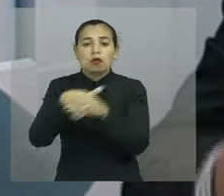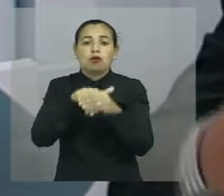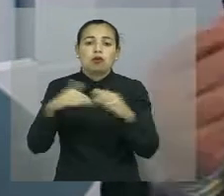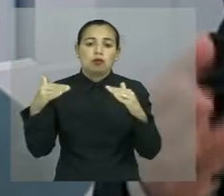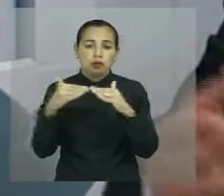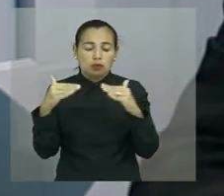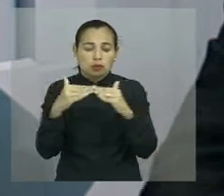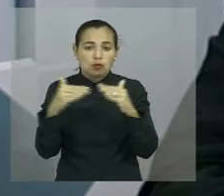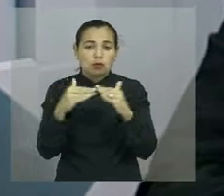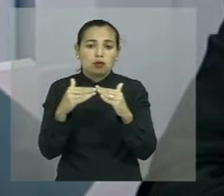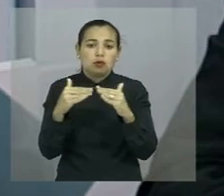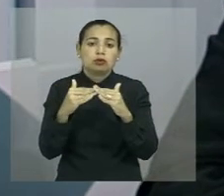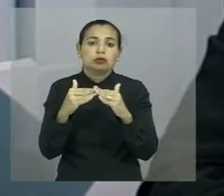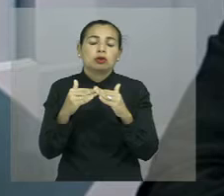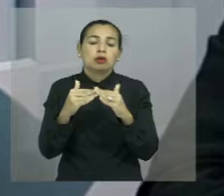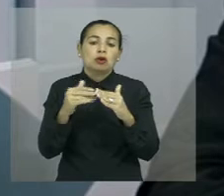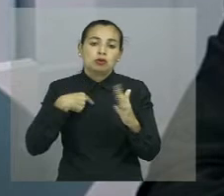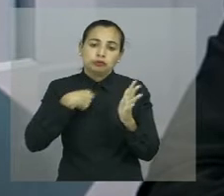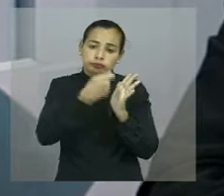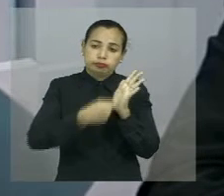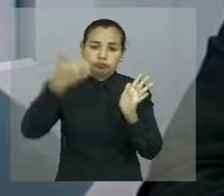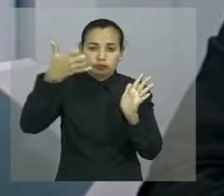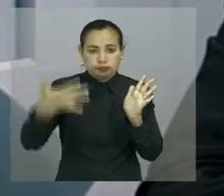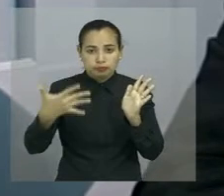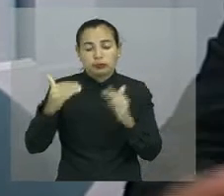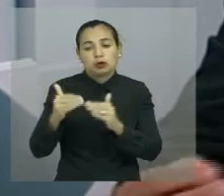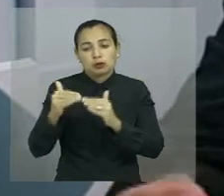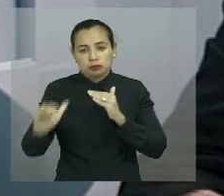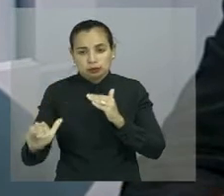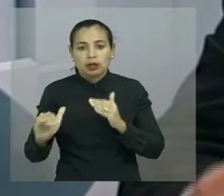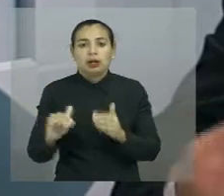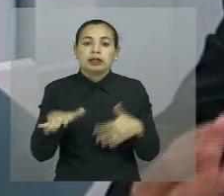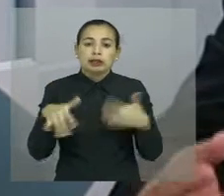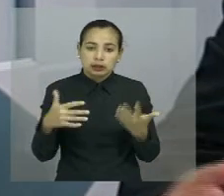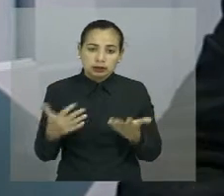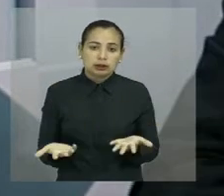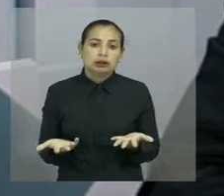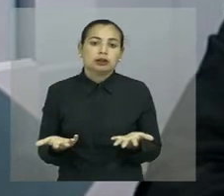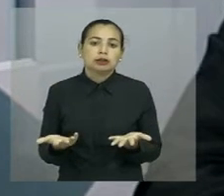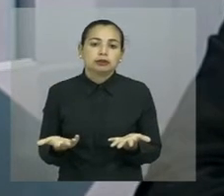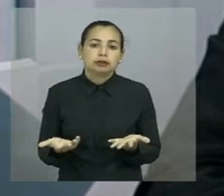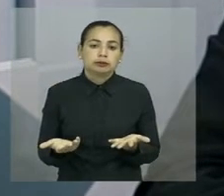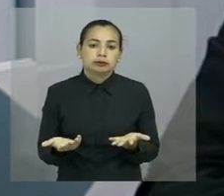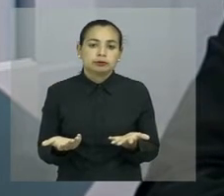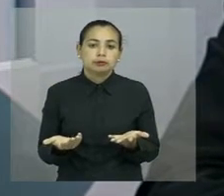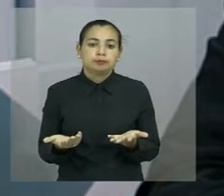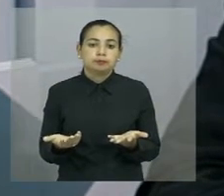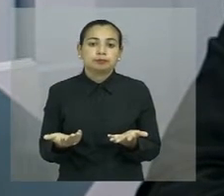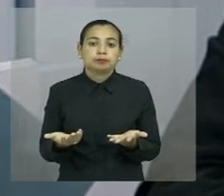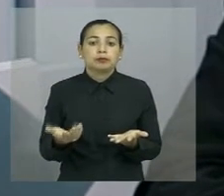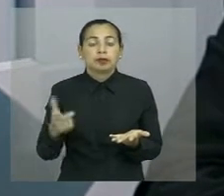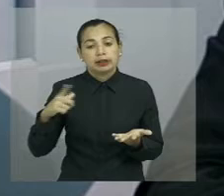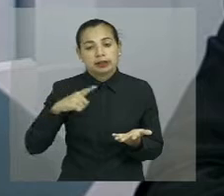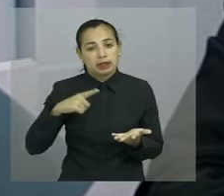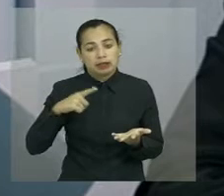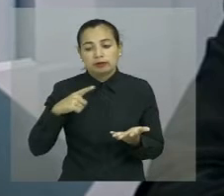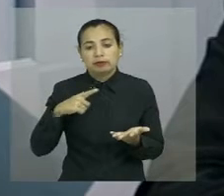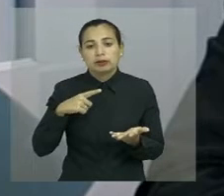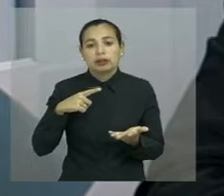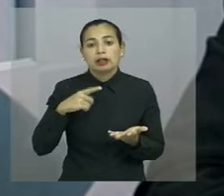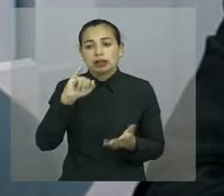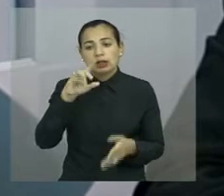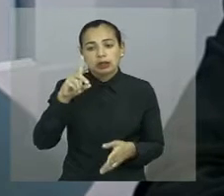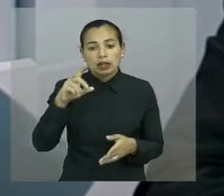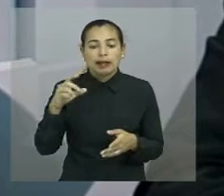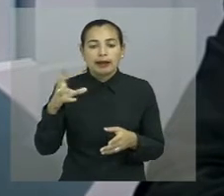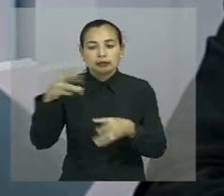acordo com o meu parecer, contrário à matéria proposta, né? E aí, com isso, pela graça de Deus, mais uma vez barramos essa ideologia